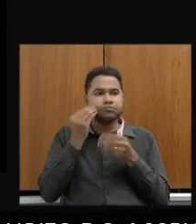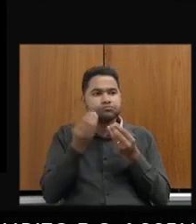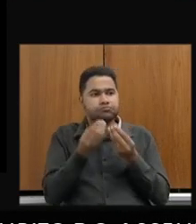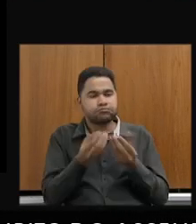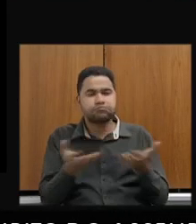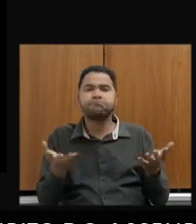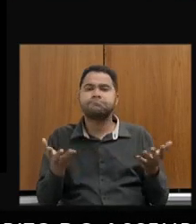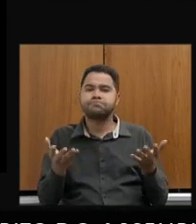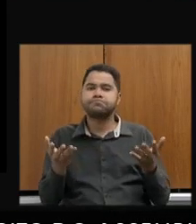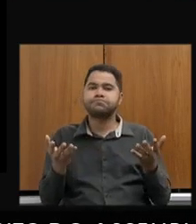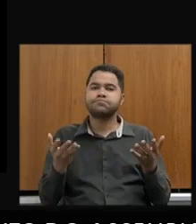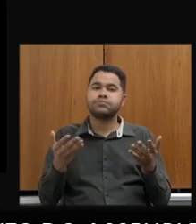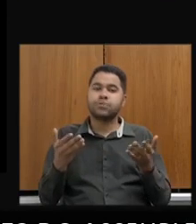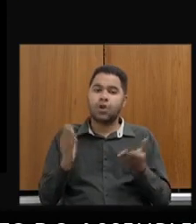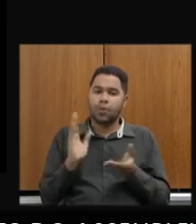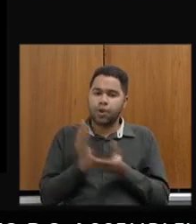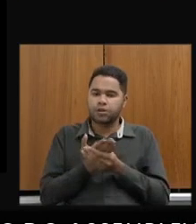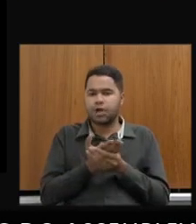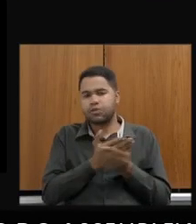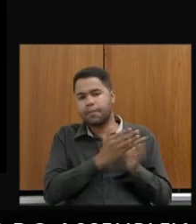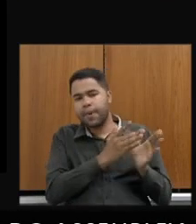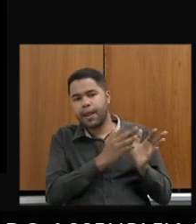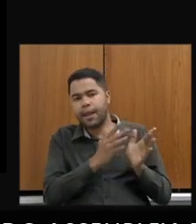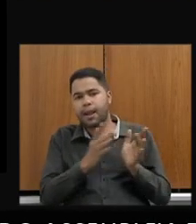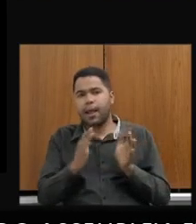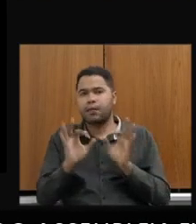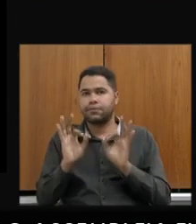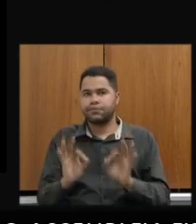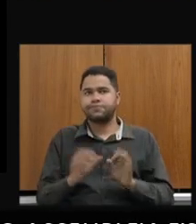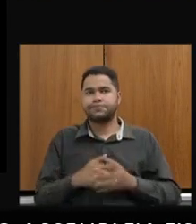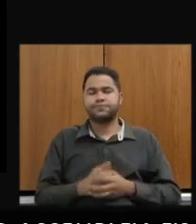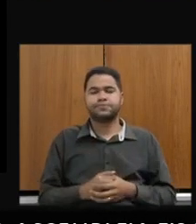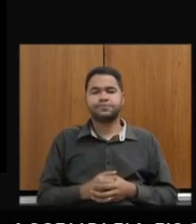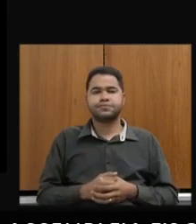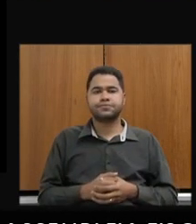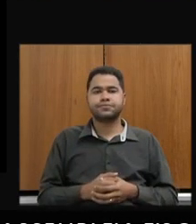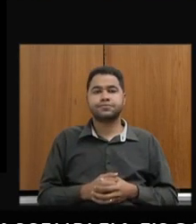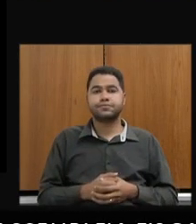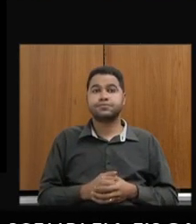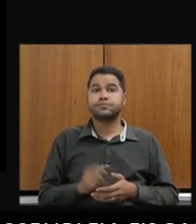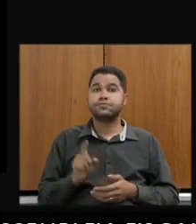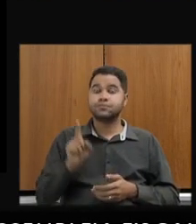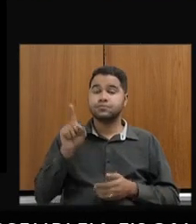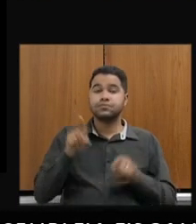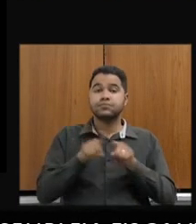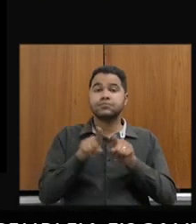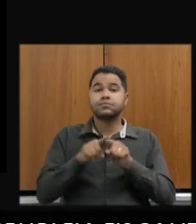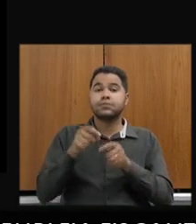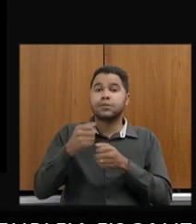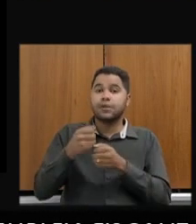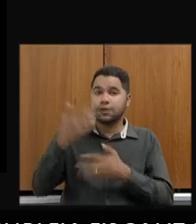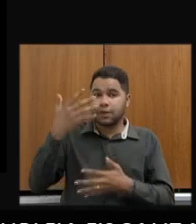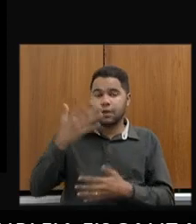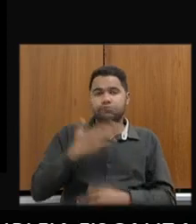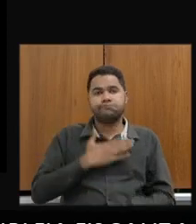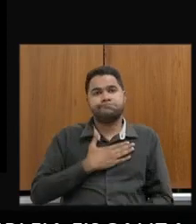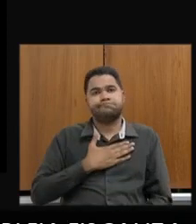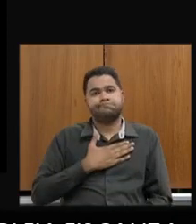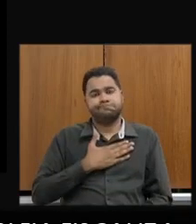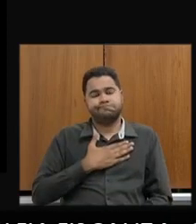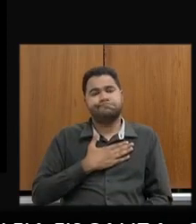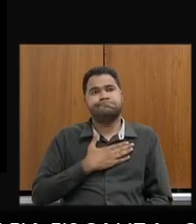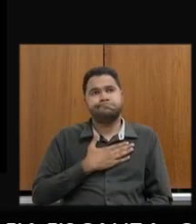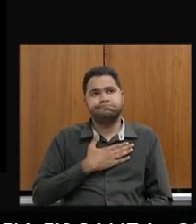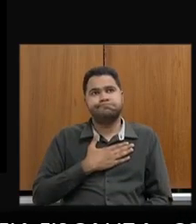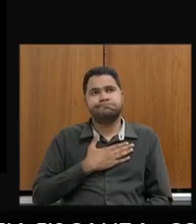efetivamente esse esses processos todos em dia pode passar a e aqui vendado deputados que para mim é um